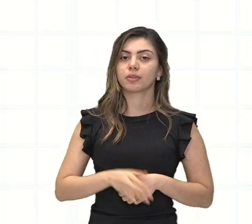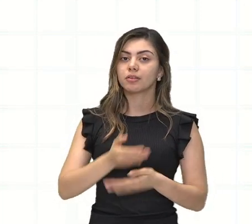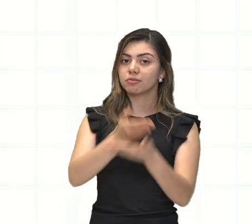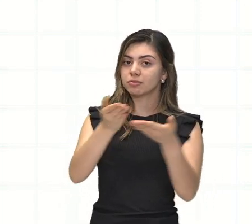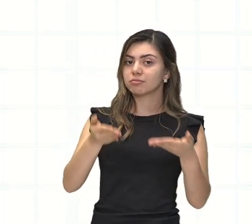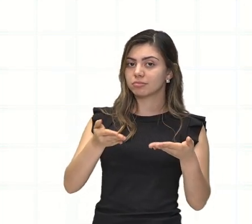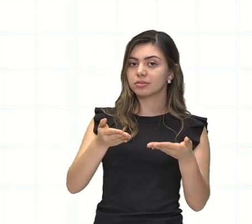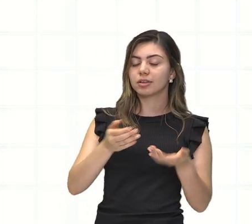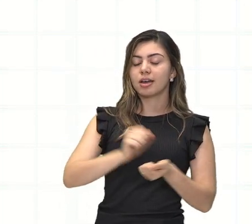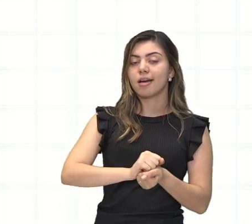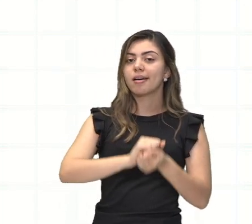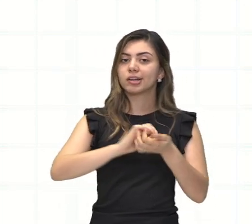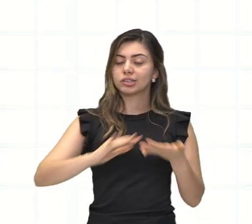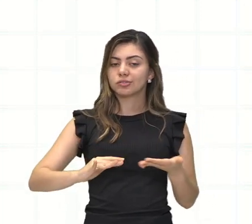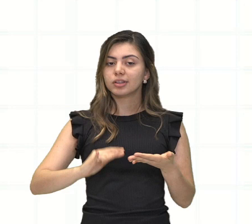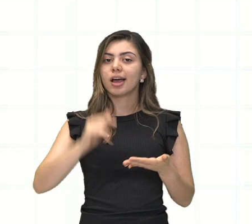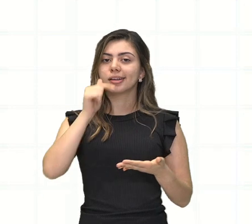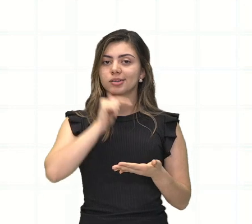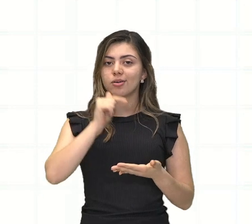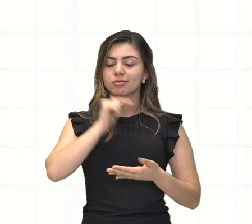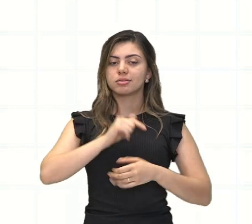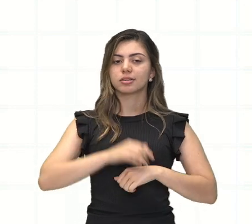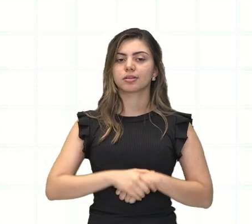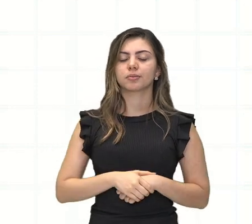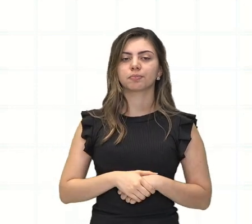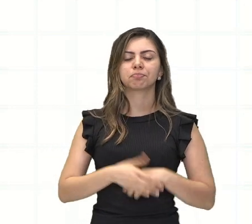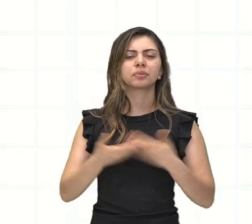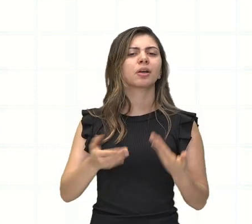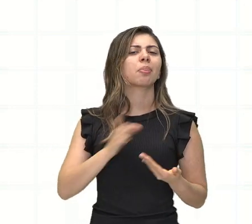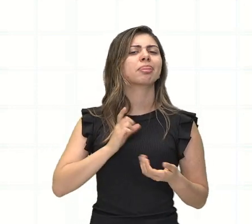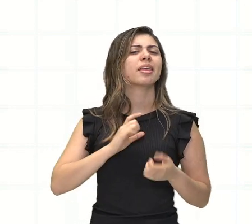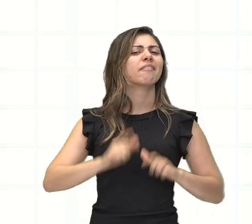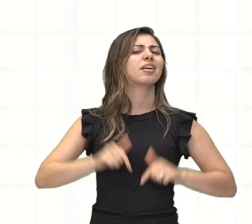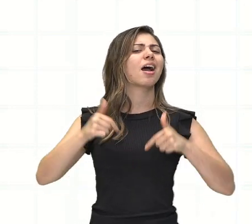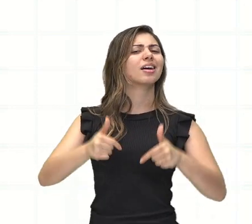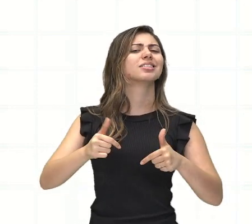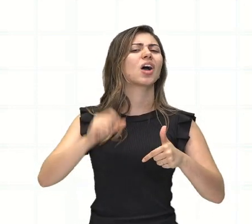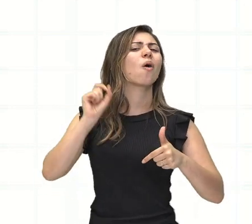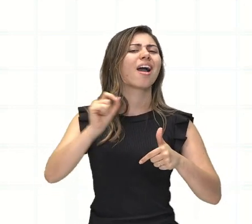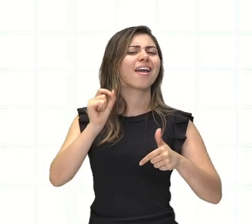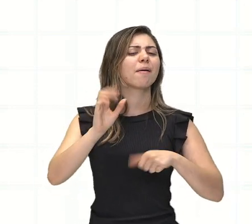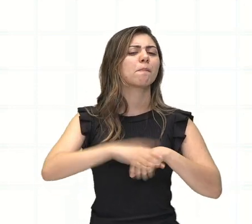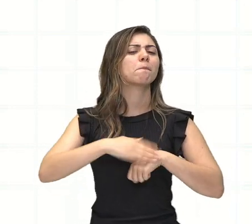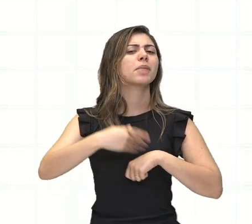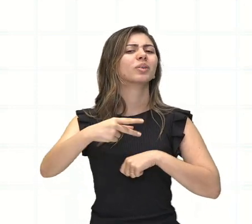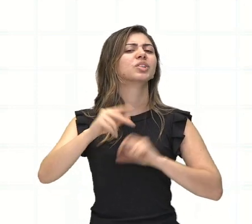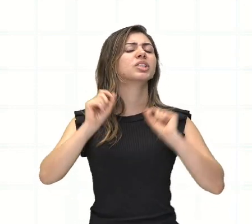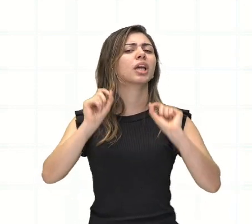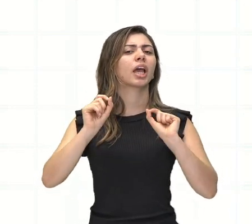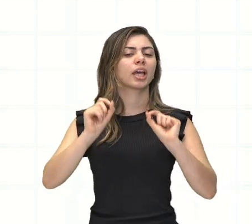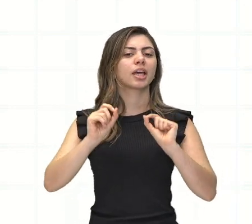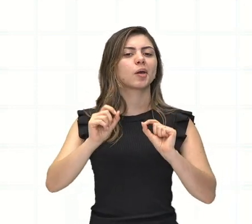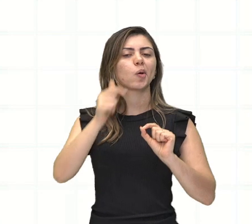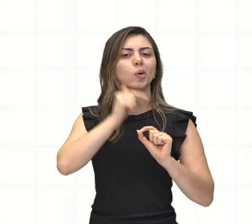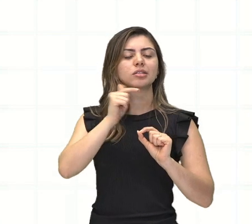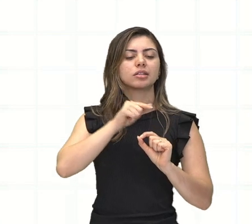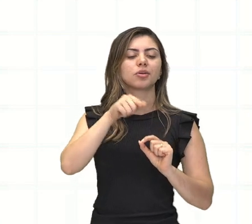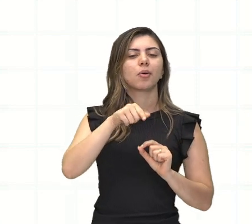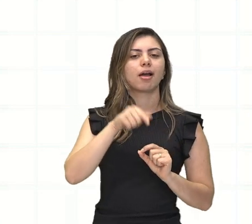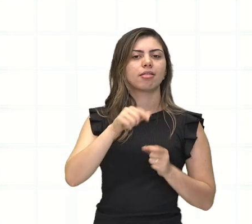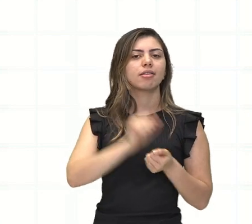fizeram aí a atividade. Quem está fazendo a ação? Quem é que está fazendo a ação